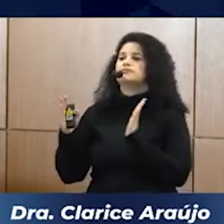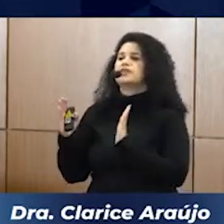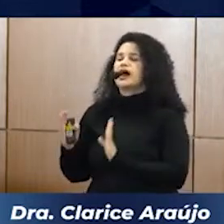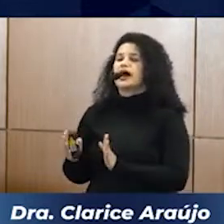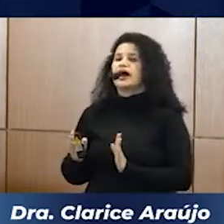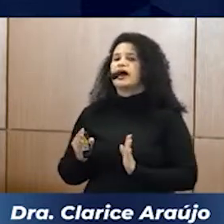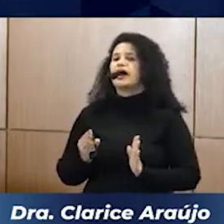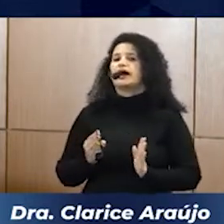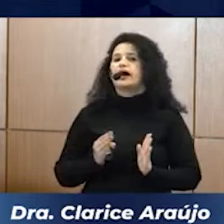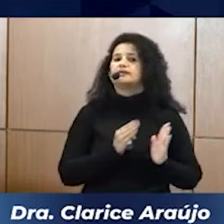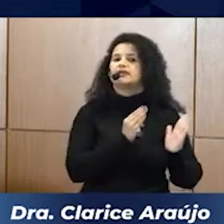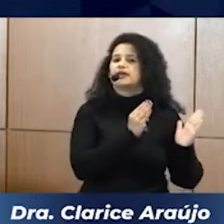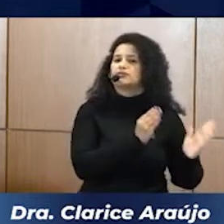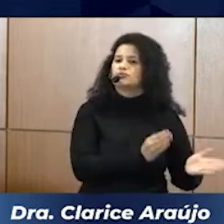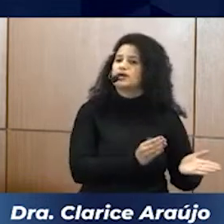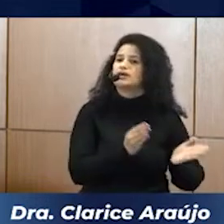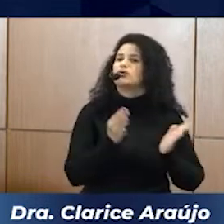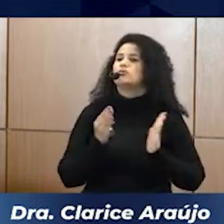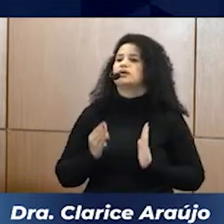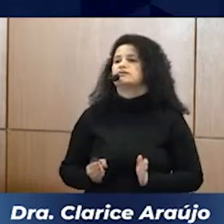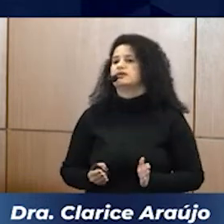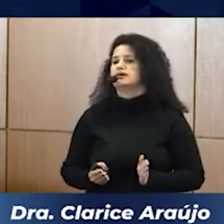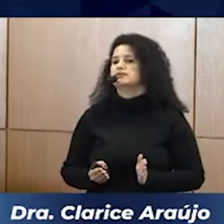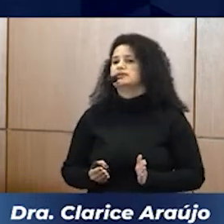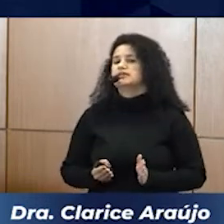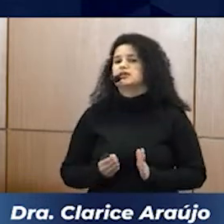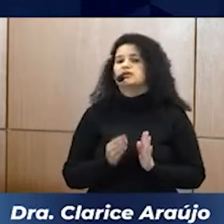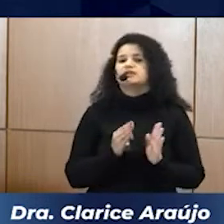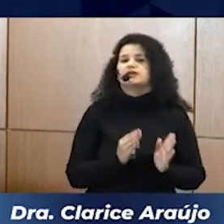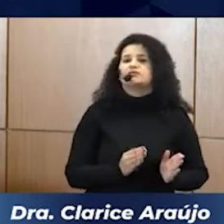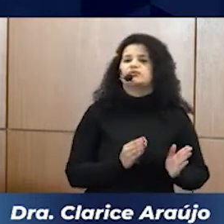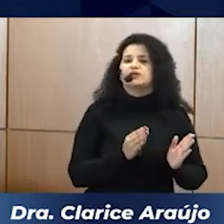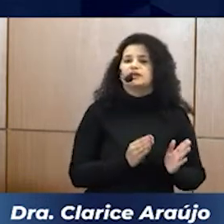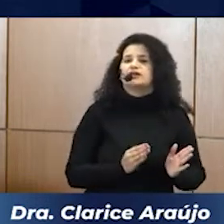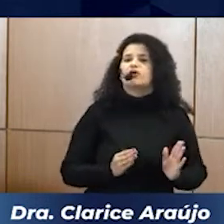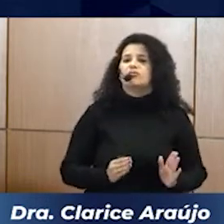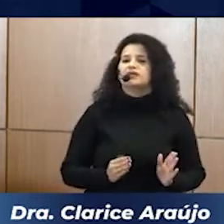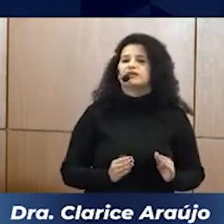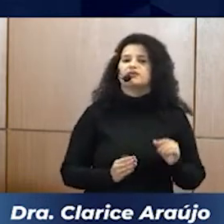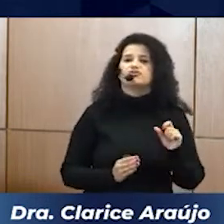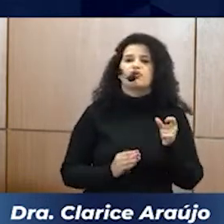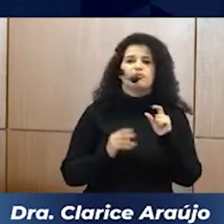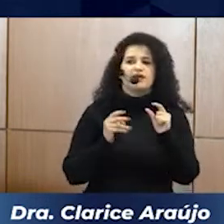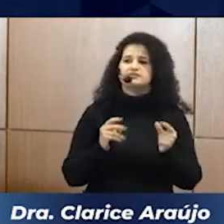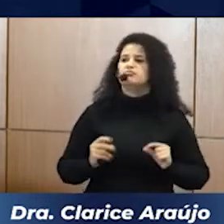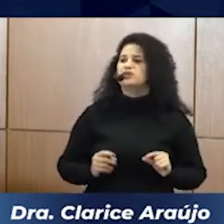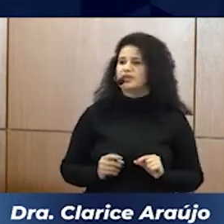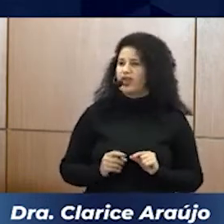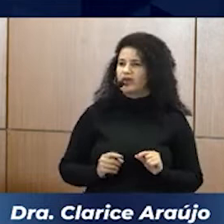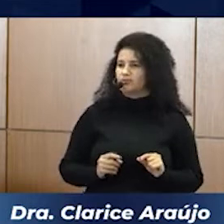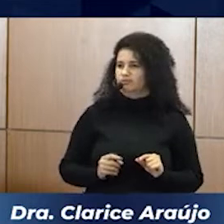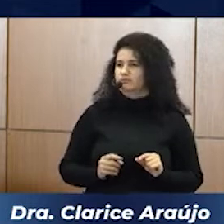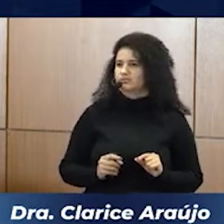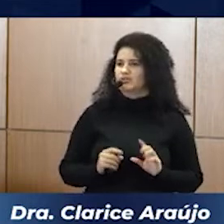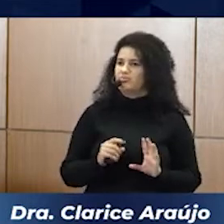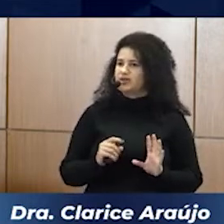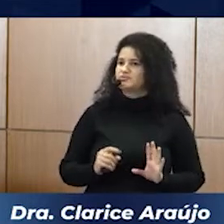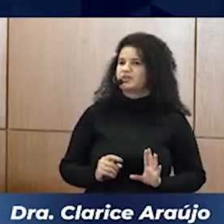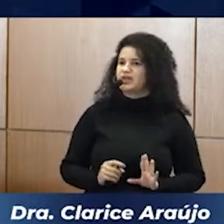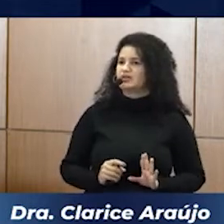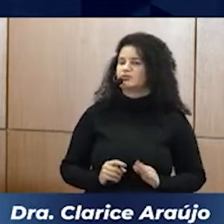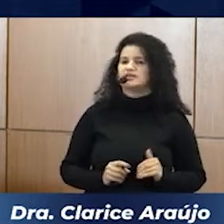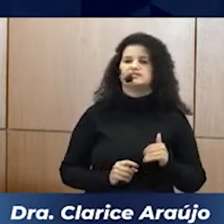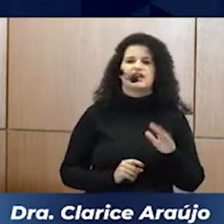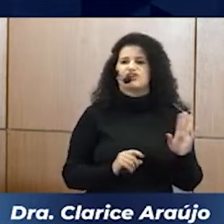que a literatura recomenda. Então, a literatura ela recomenda que a gente comece pequeno, dando